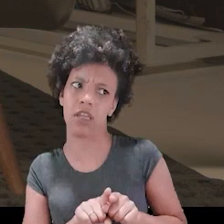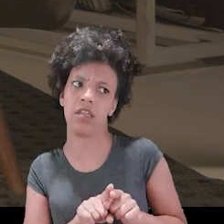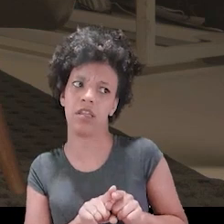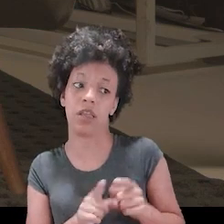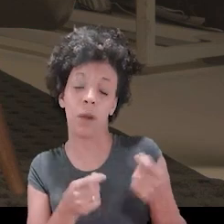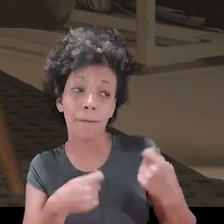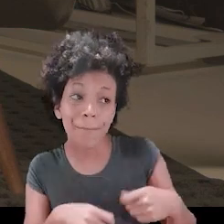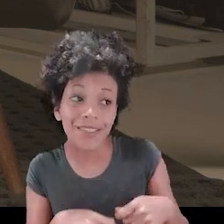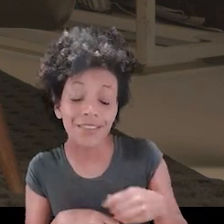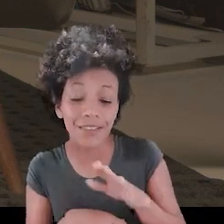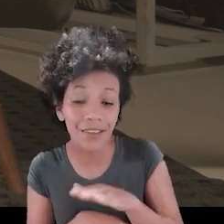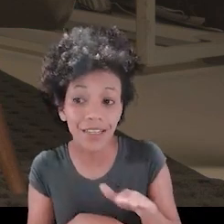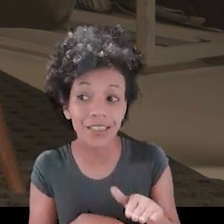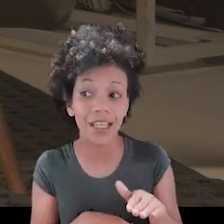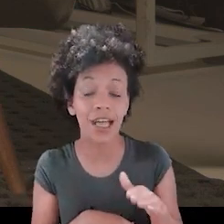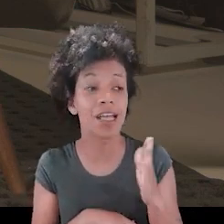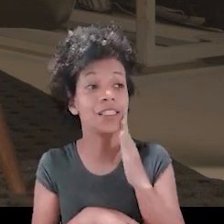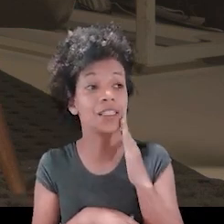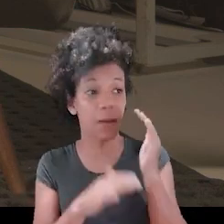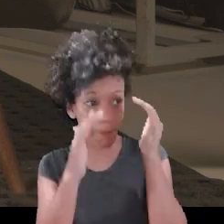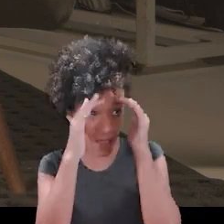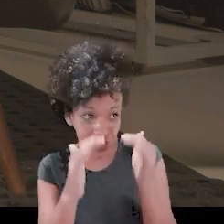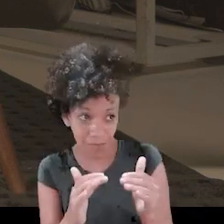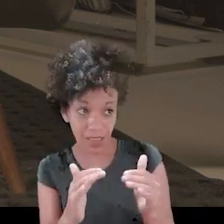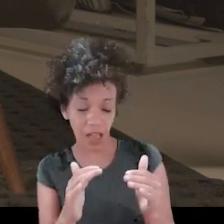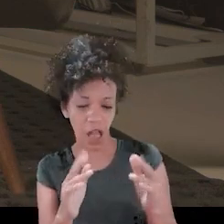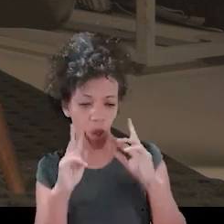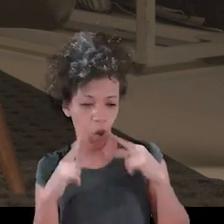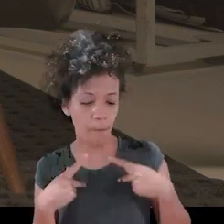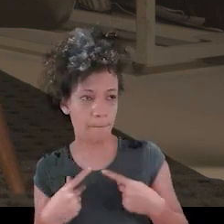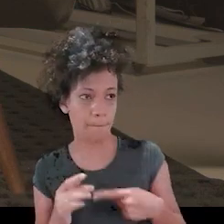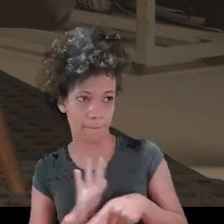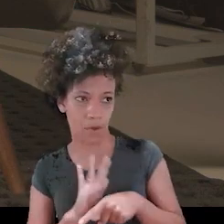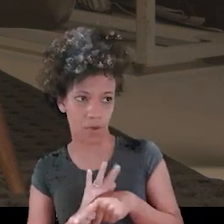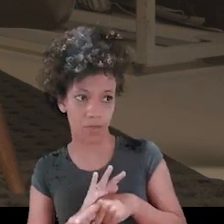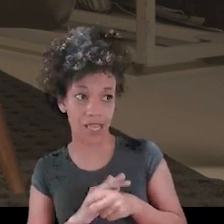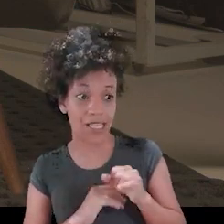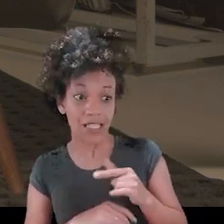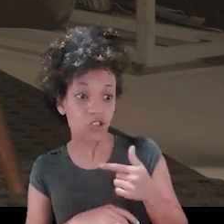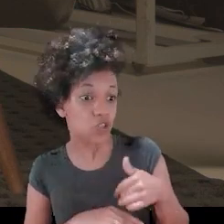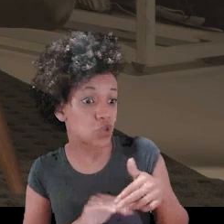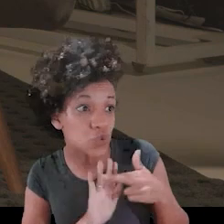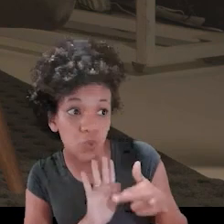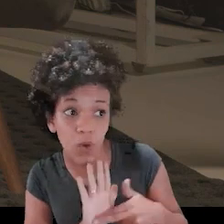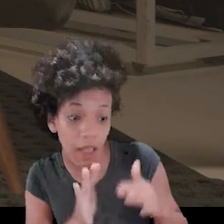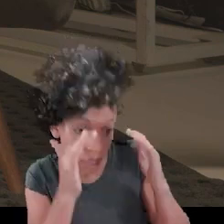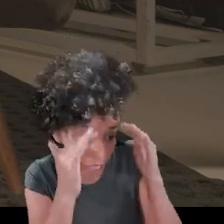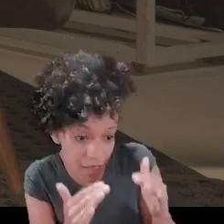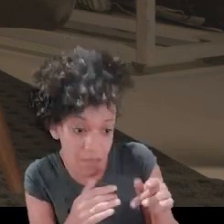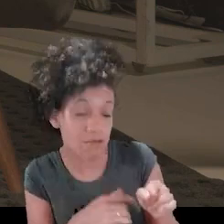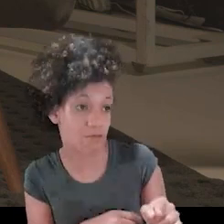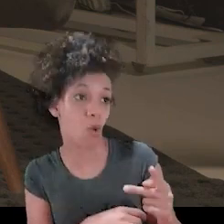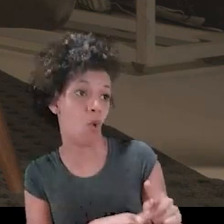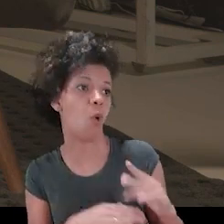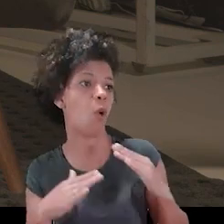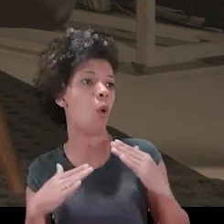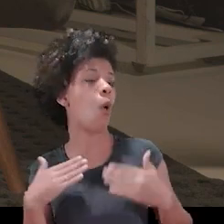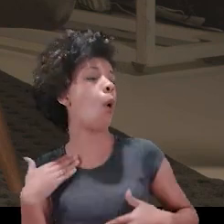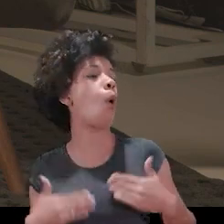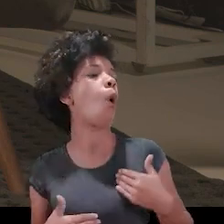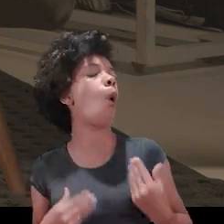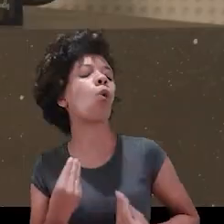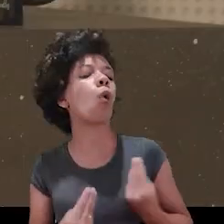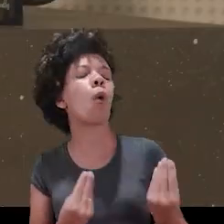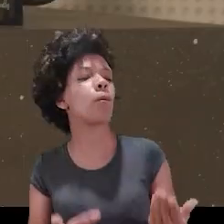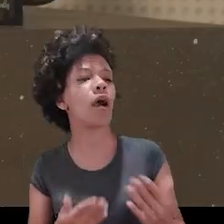então a gente precisa que essa criança ela saiba respeitar o próprio corpo e se a gente não respeita o corpo dela como é que